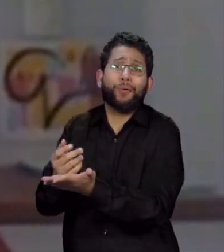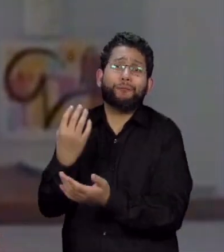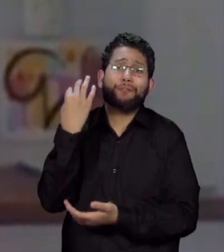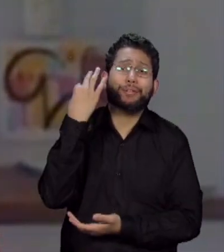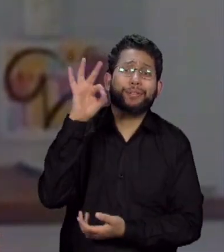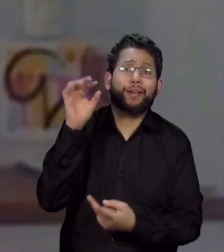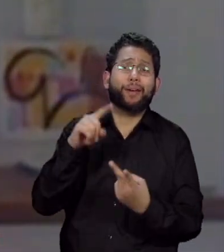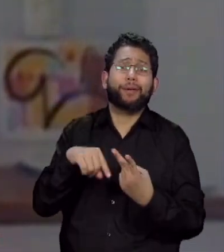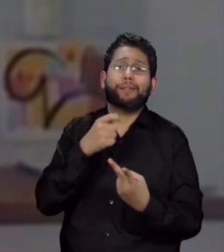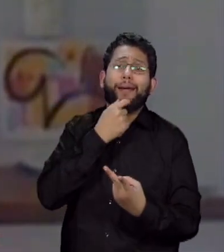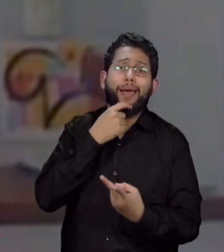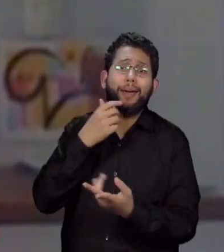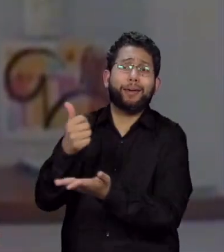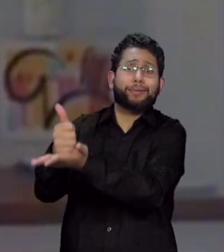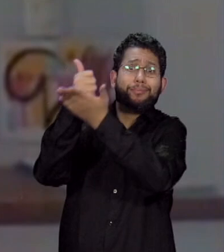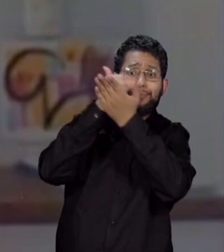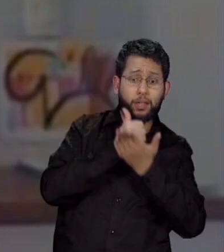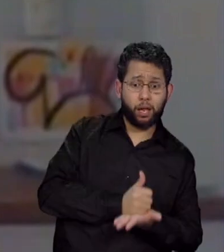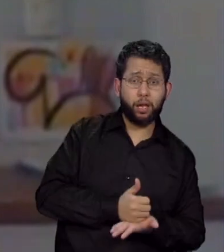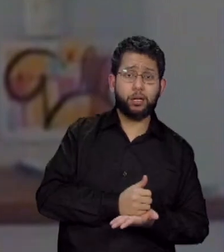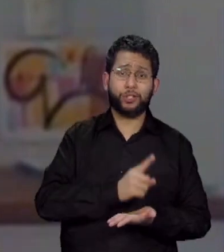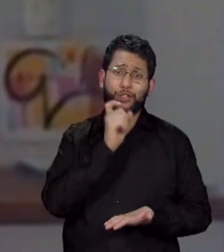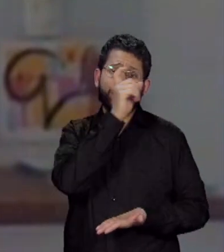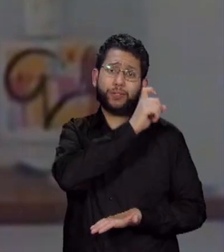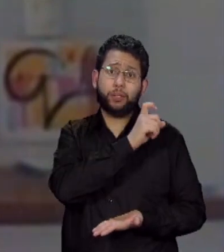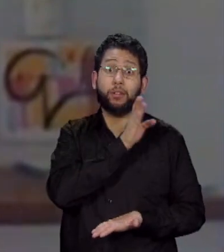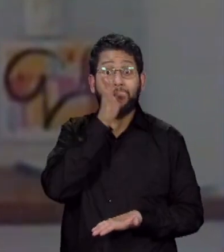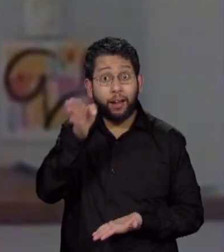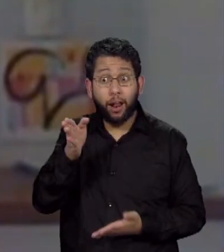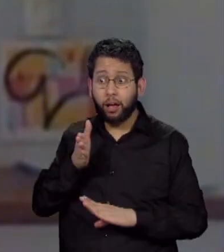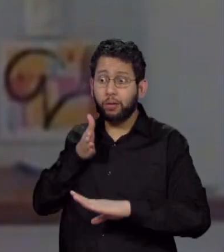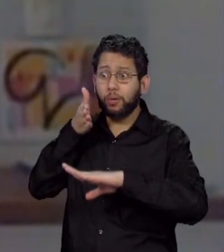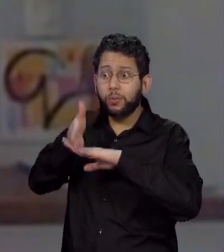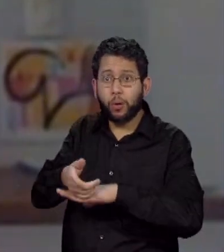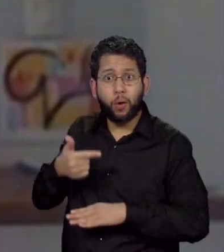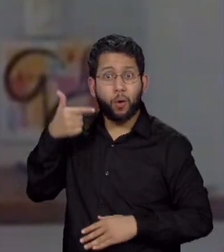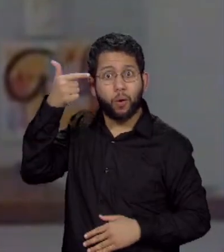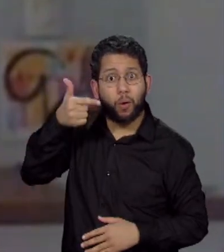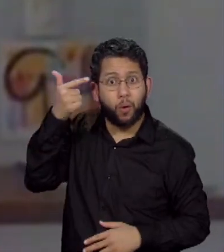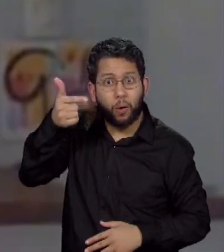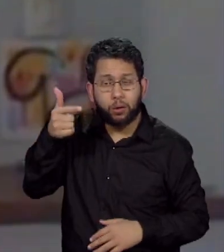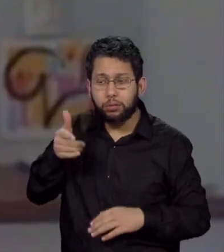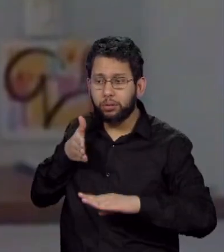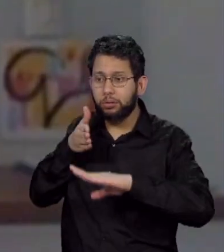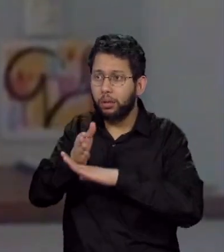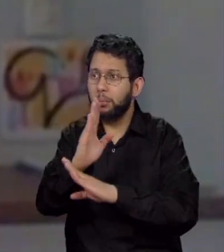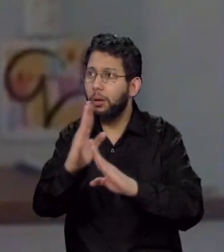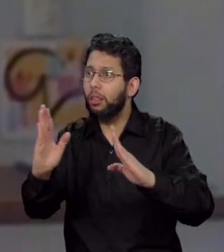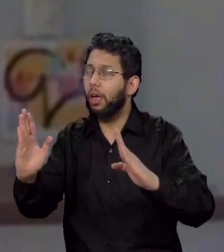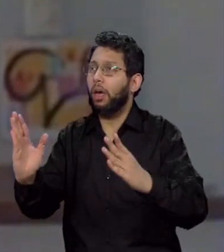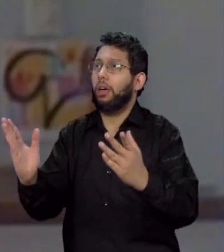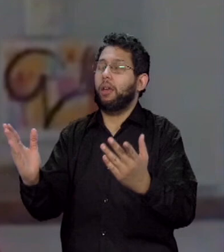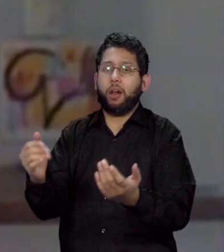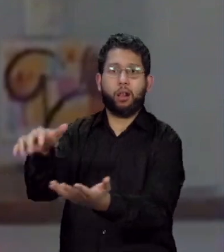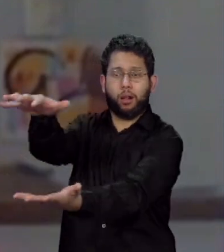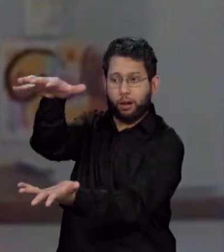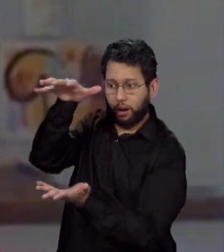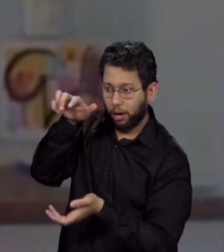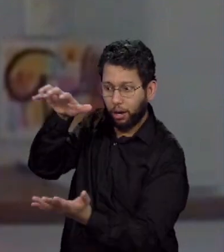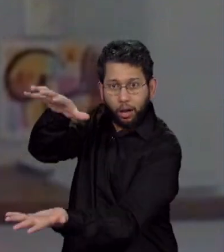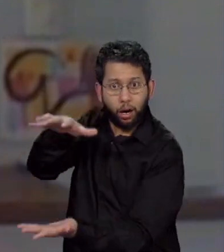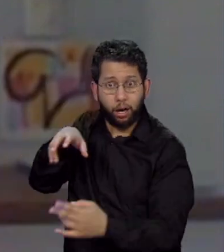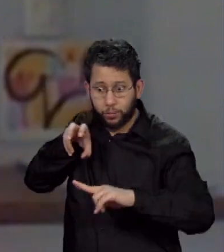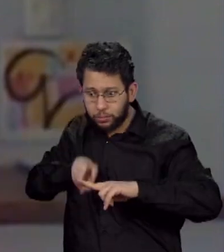em inglês. E lá na Universidade de Londres eu tive acesso a uma fonte de referências super vastas, né?